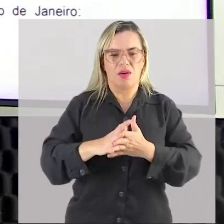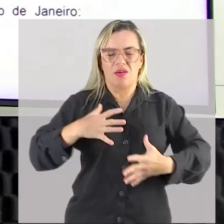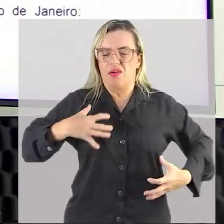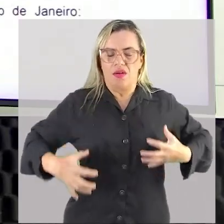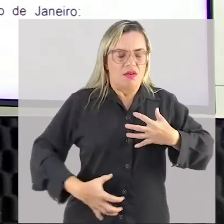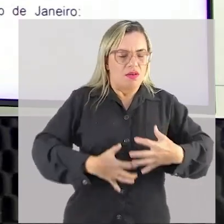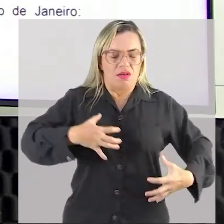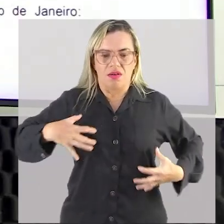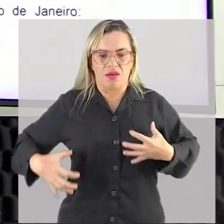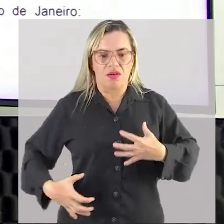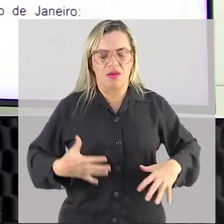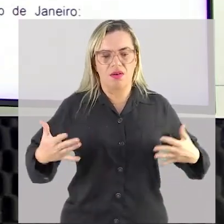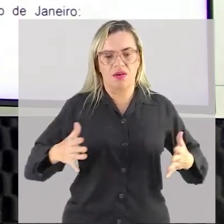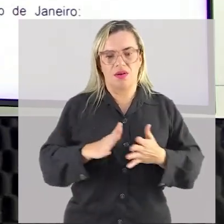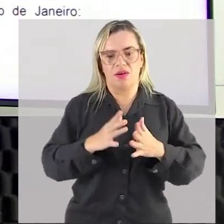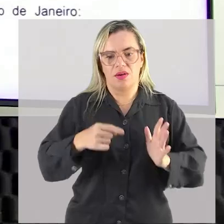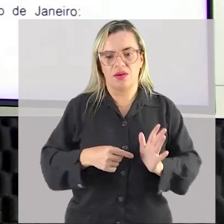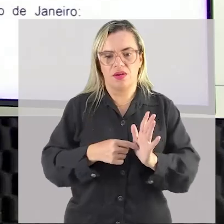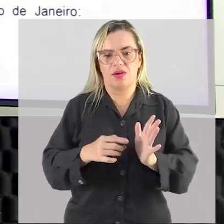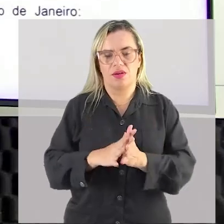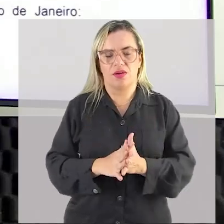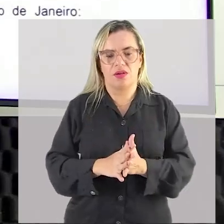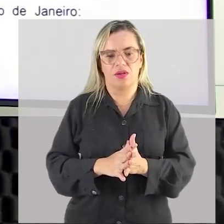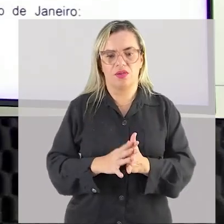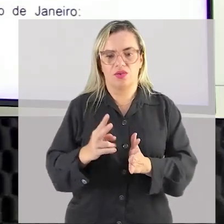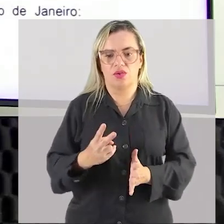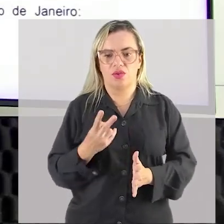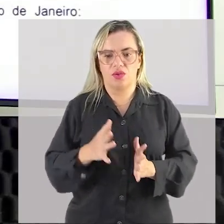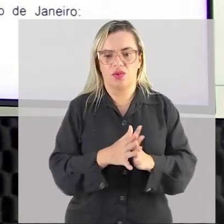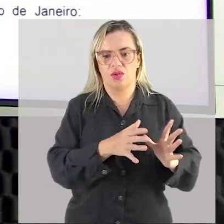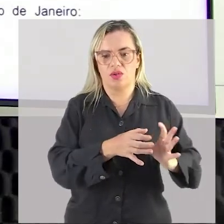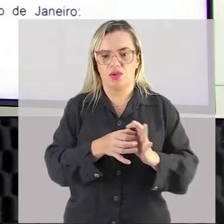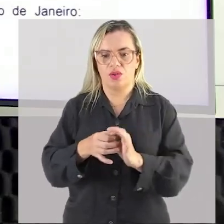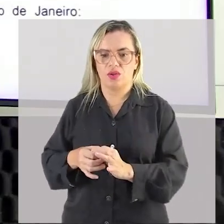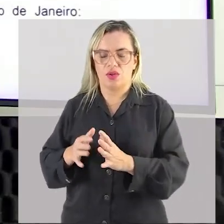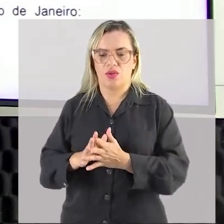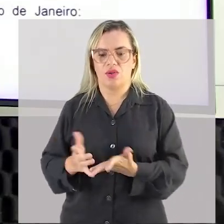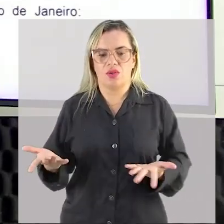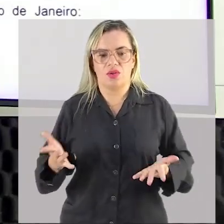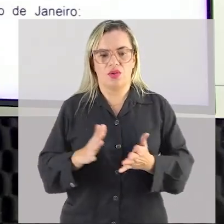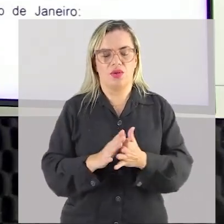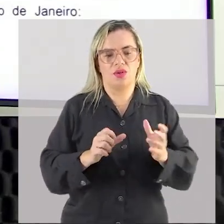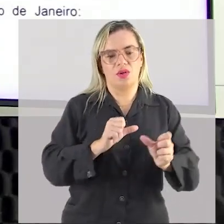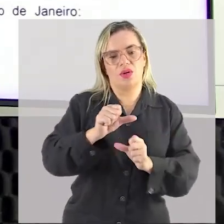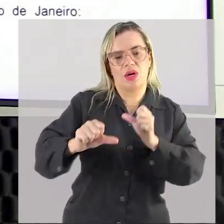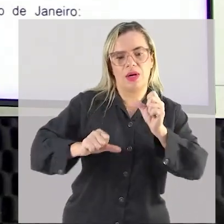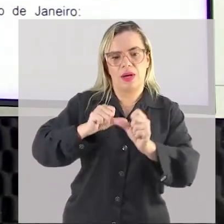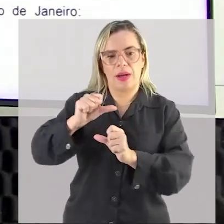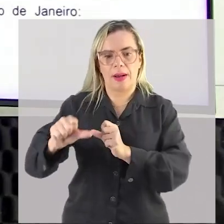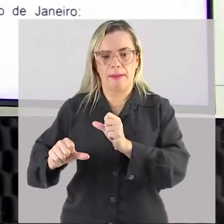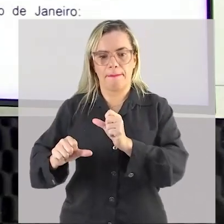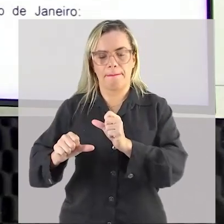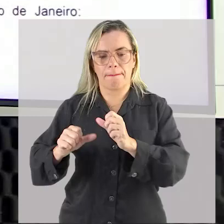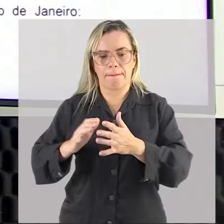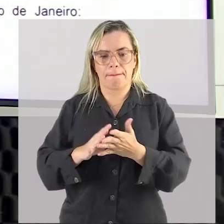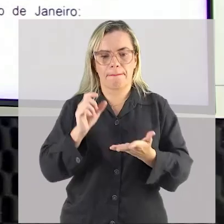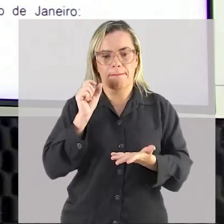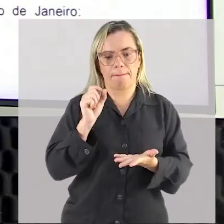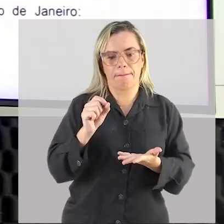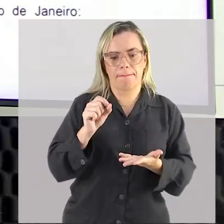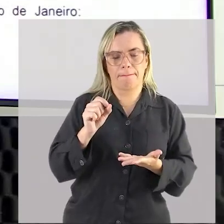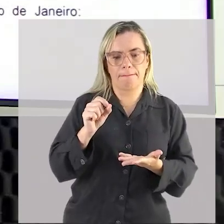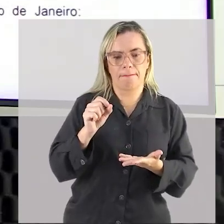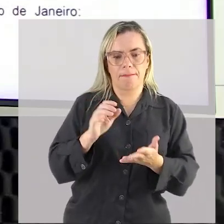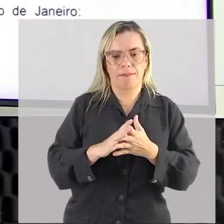desespero ele aparece nas duas situações mudando a a